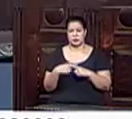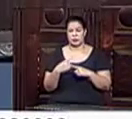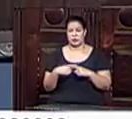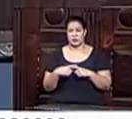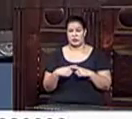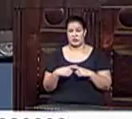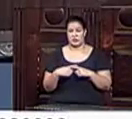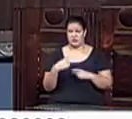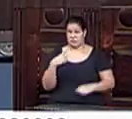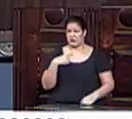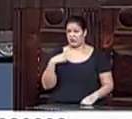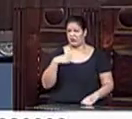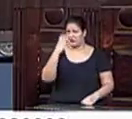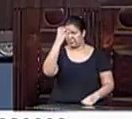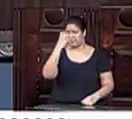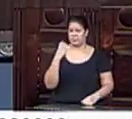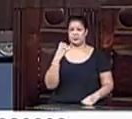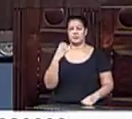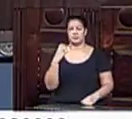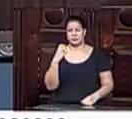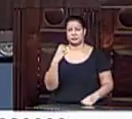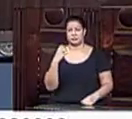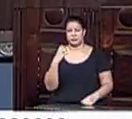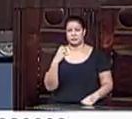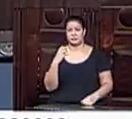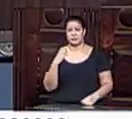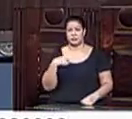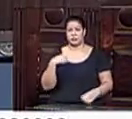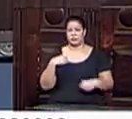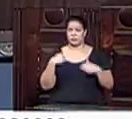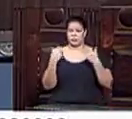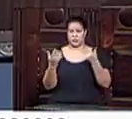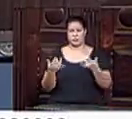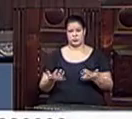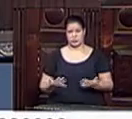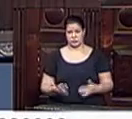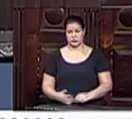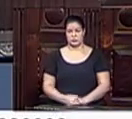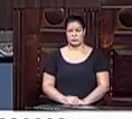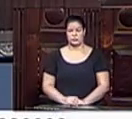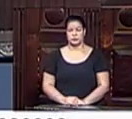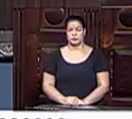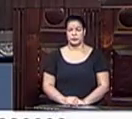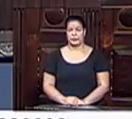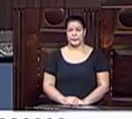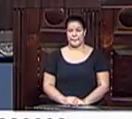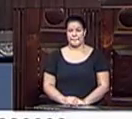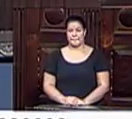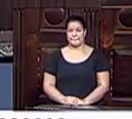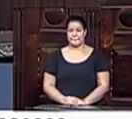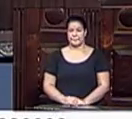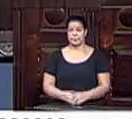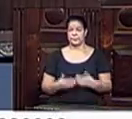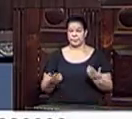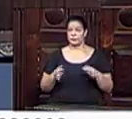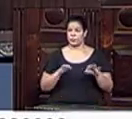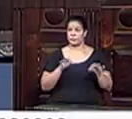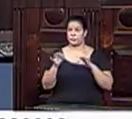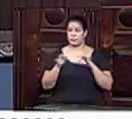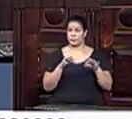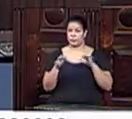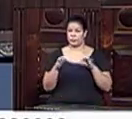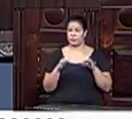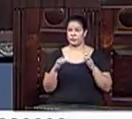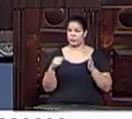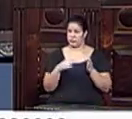de algo muito sério que vou aqui relatar. Claro que o projeto do deputado